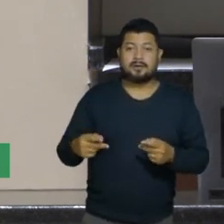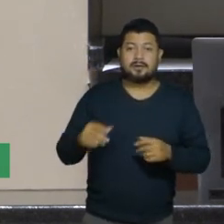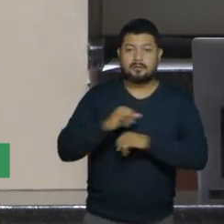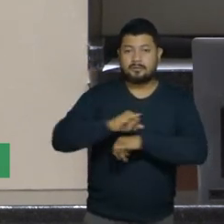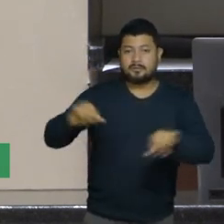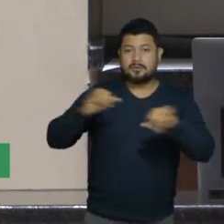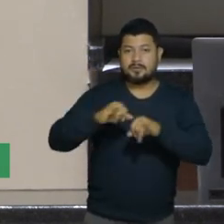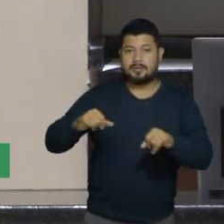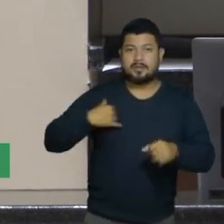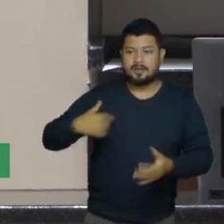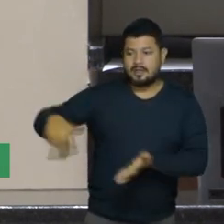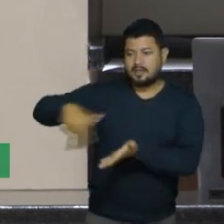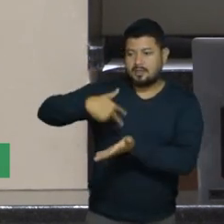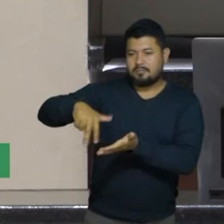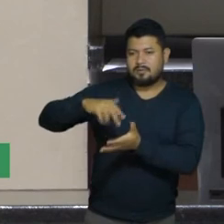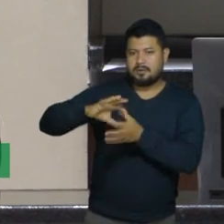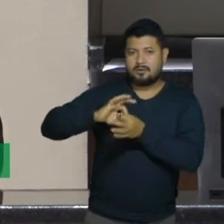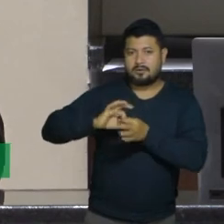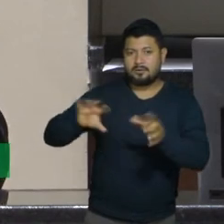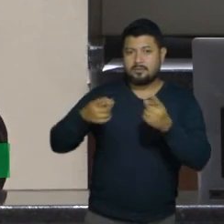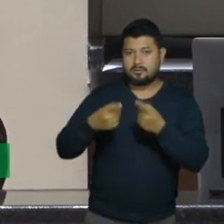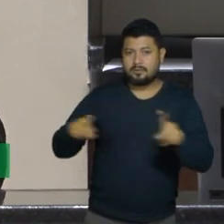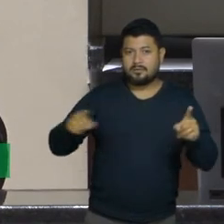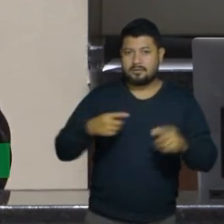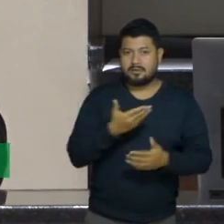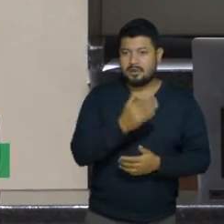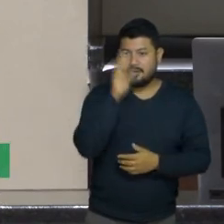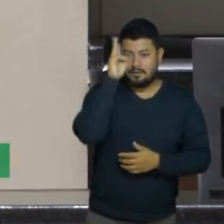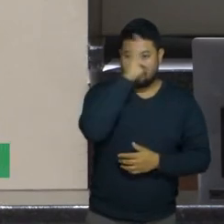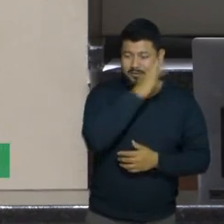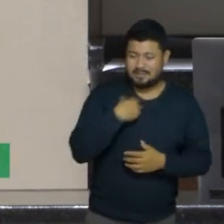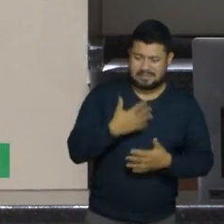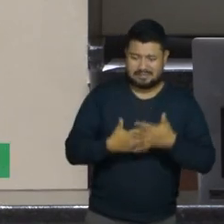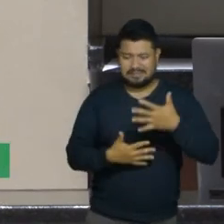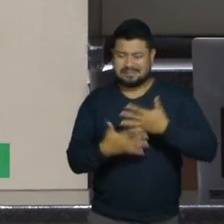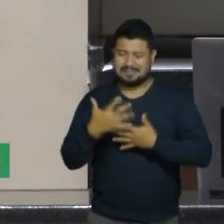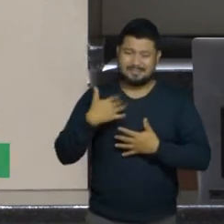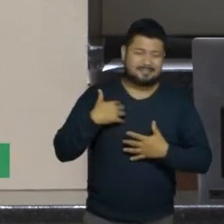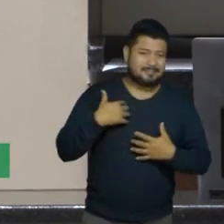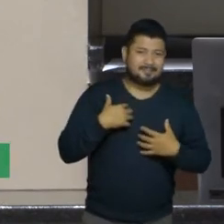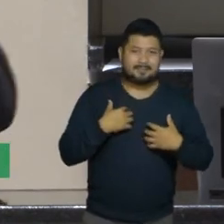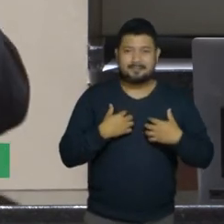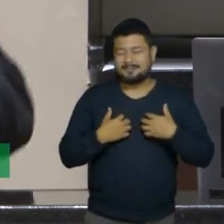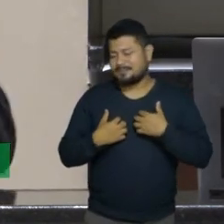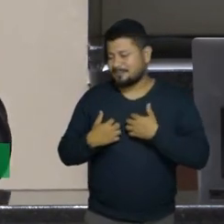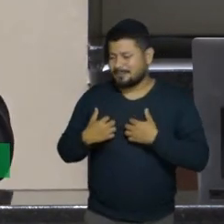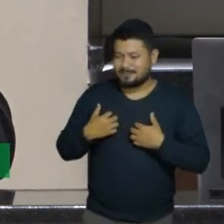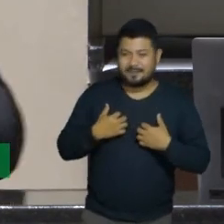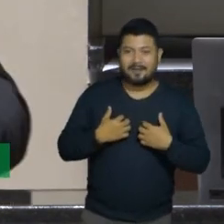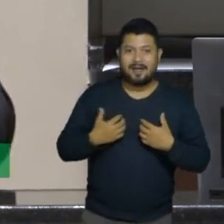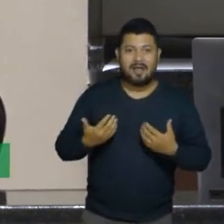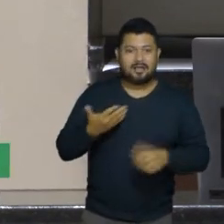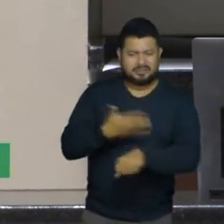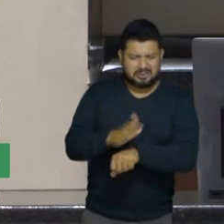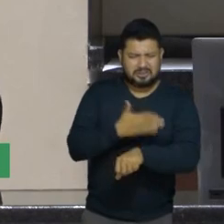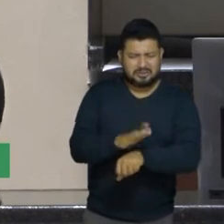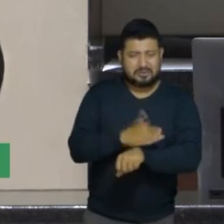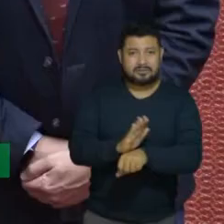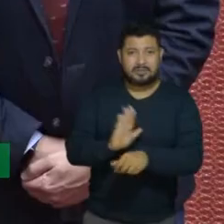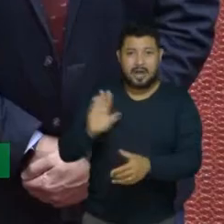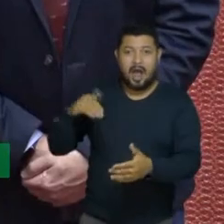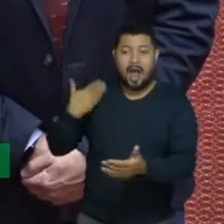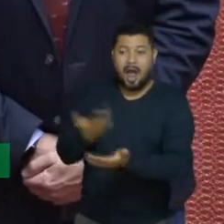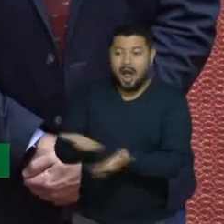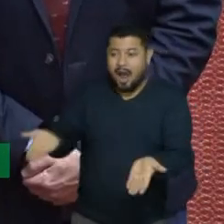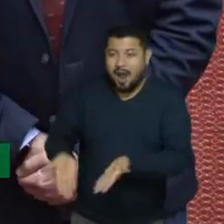para dançar umas duas músicas, e o Volney meio que se atrapalhou um pouco, ele ficou todo esse tempo ensaiando para hoje apresentar bem e não deu certo.